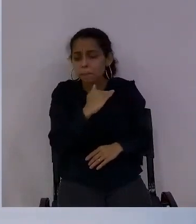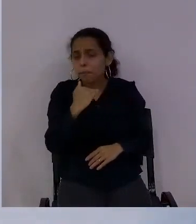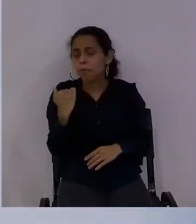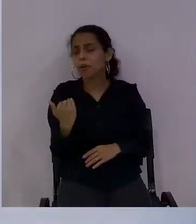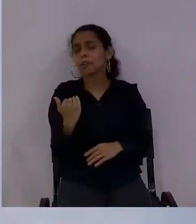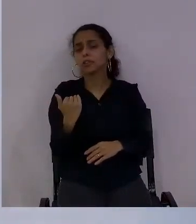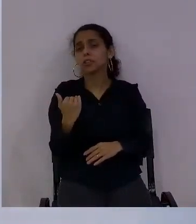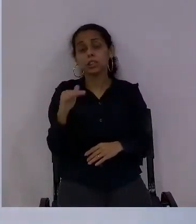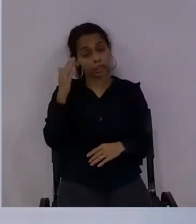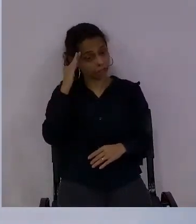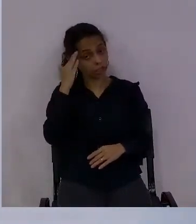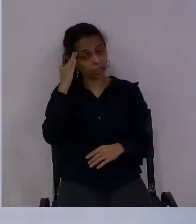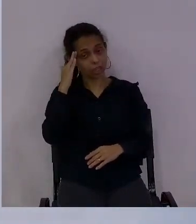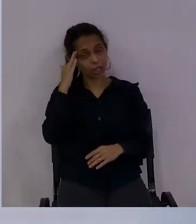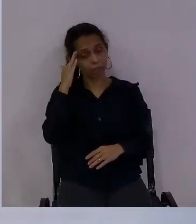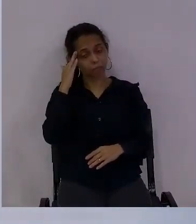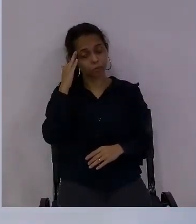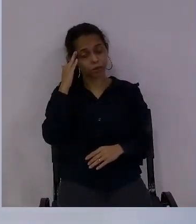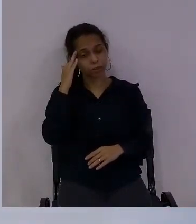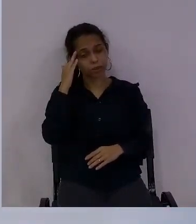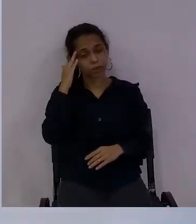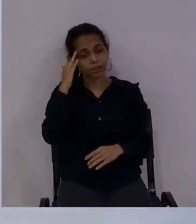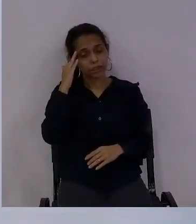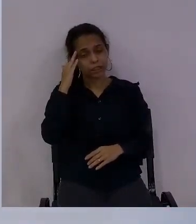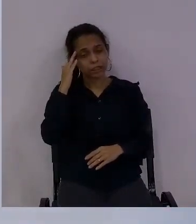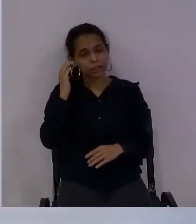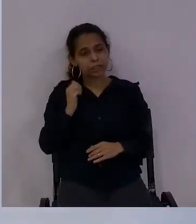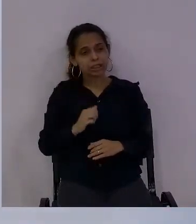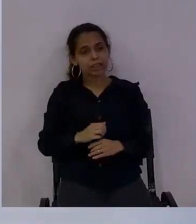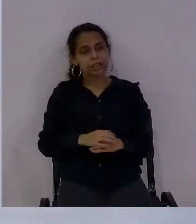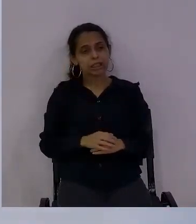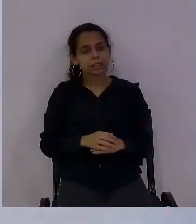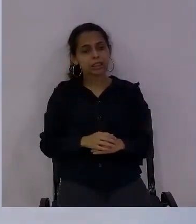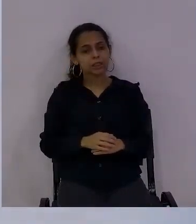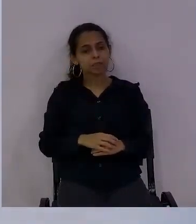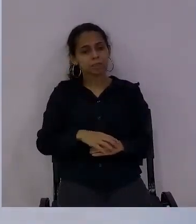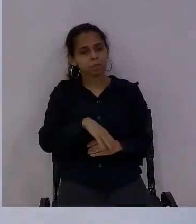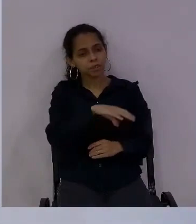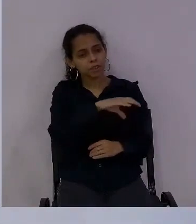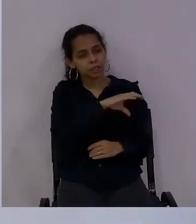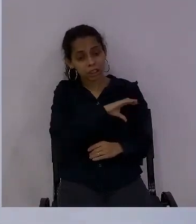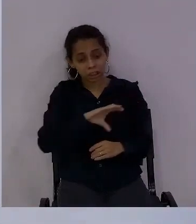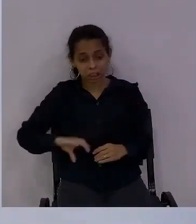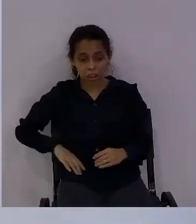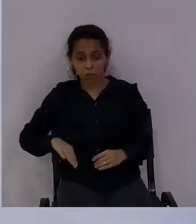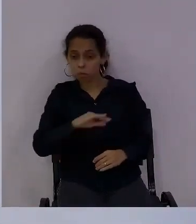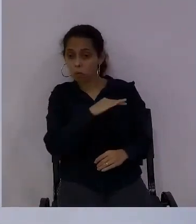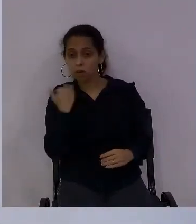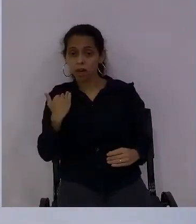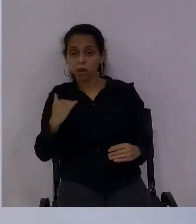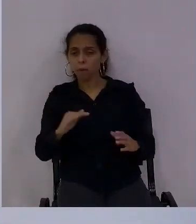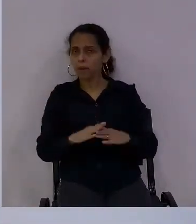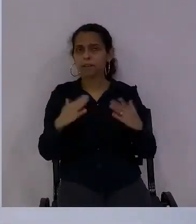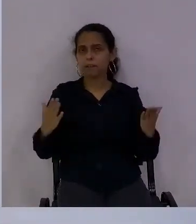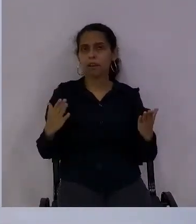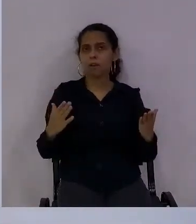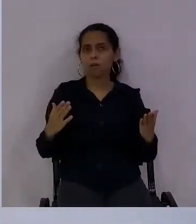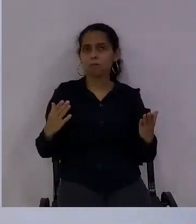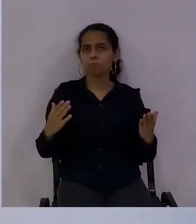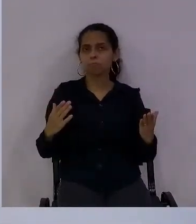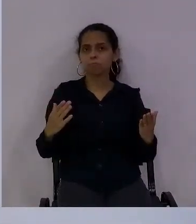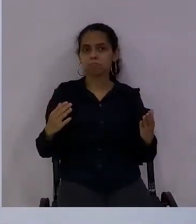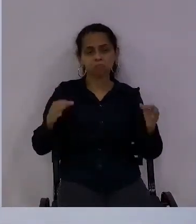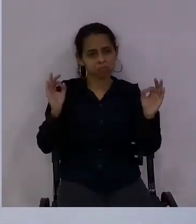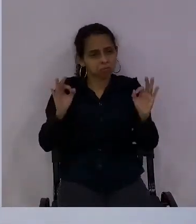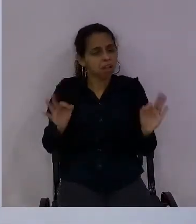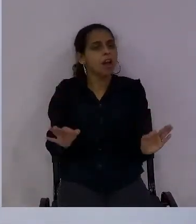E entendemos que esta morte foi plenamente satisfeita com Cristo na cruz. E isso é verdade. Isso tem a